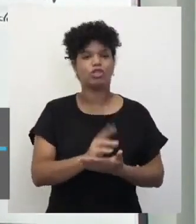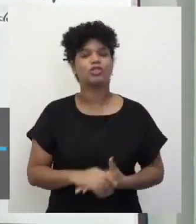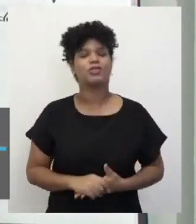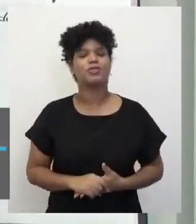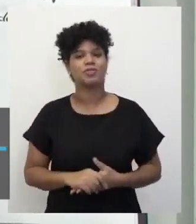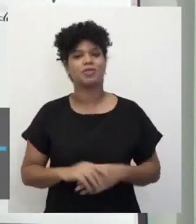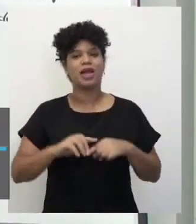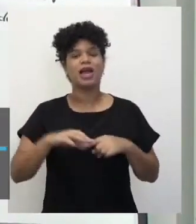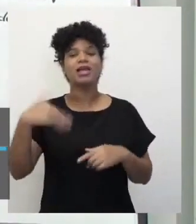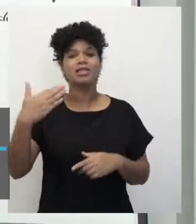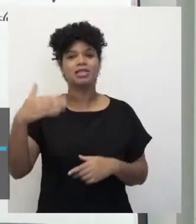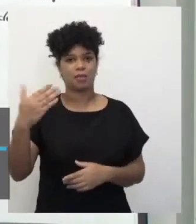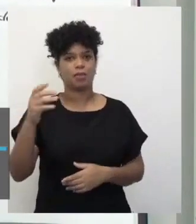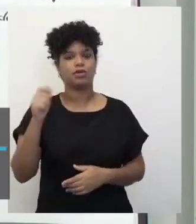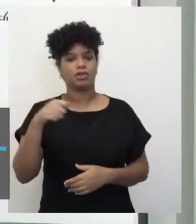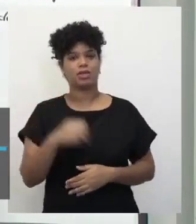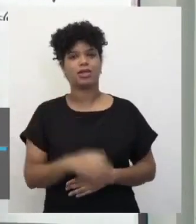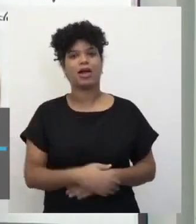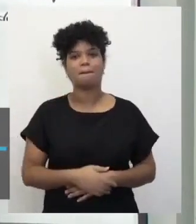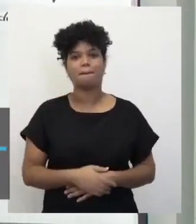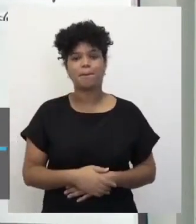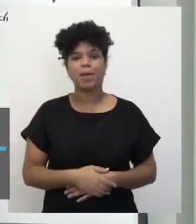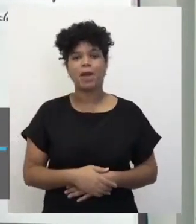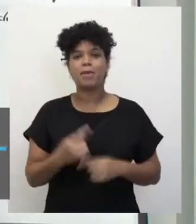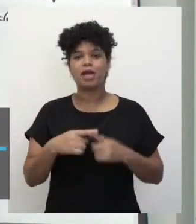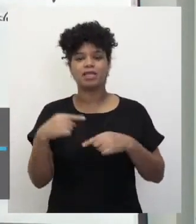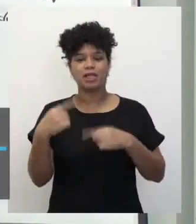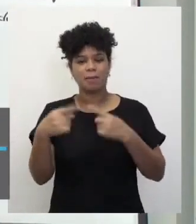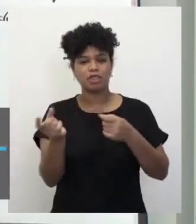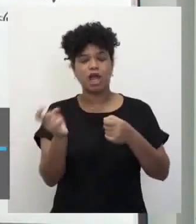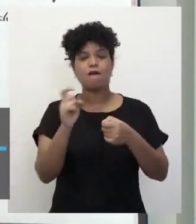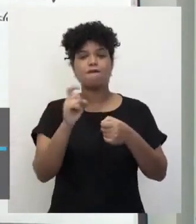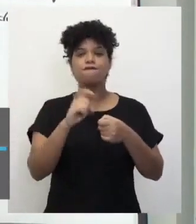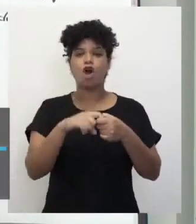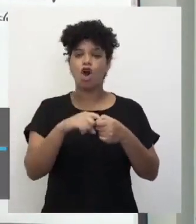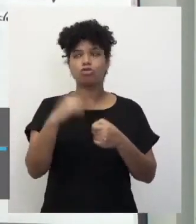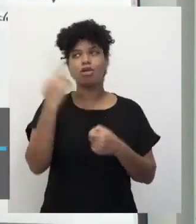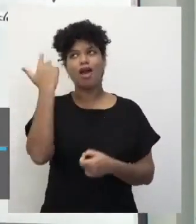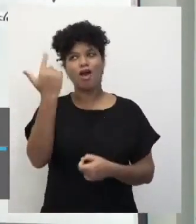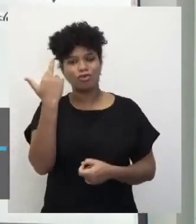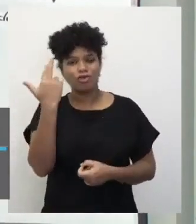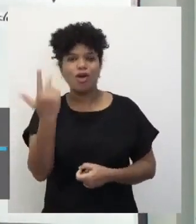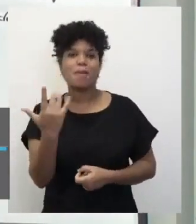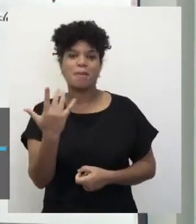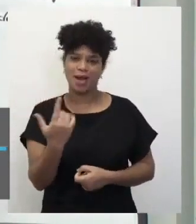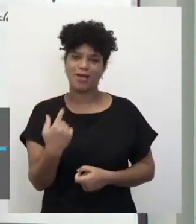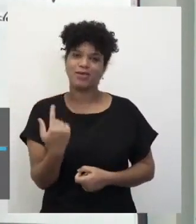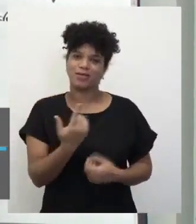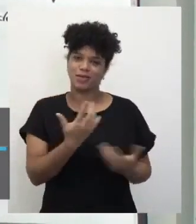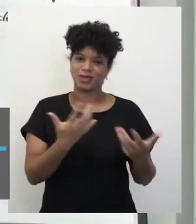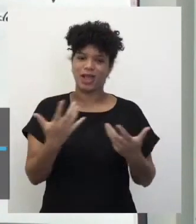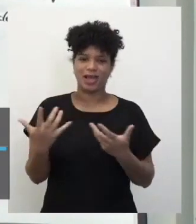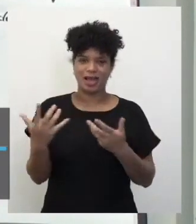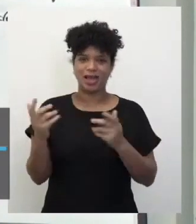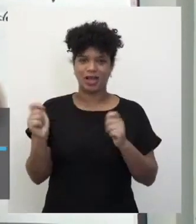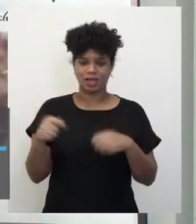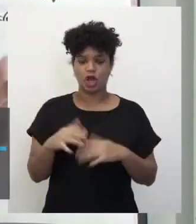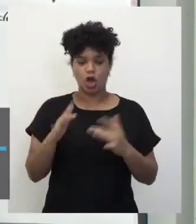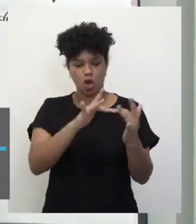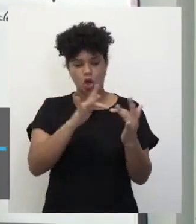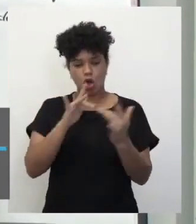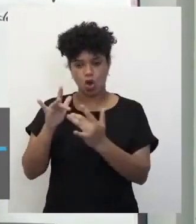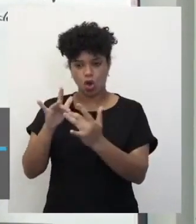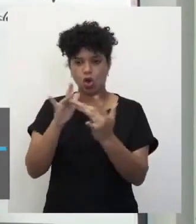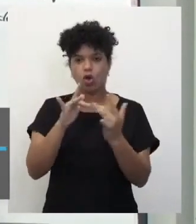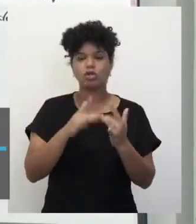mais para frente, né, conforme as coisas voltarem ao normal, esperemos que em breve, a gente vai poder, então, ter contato com toda essa